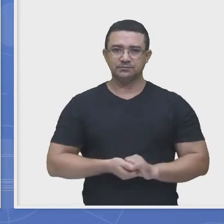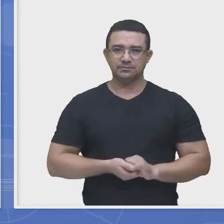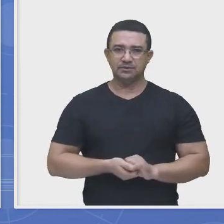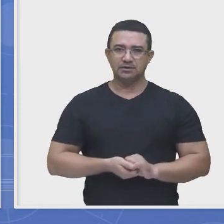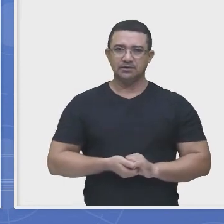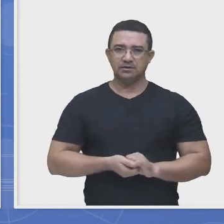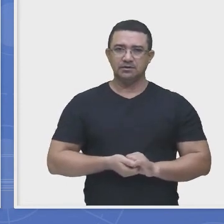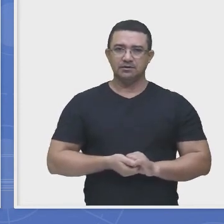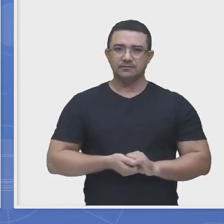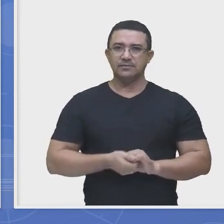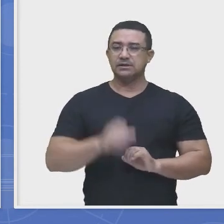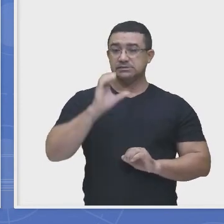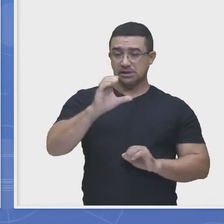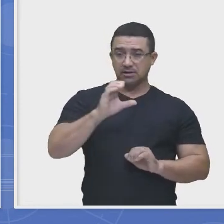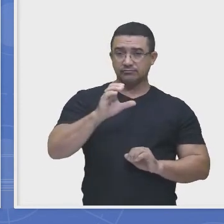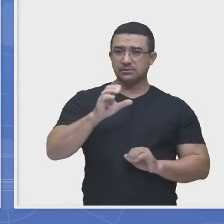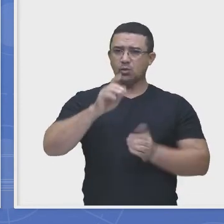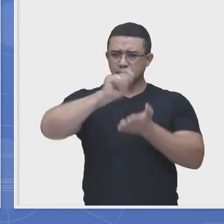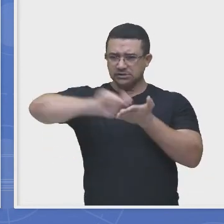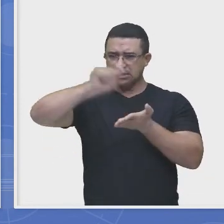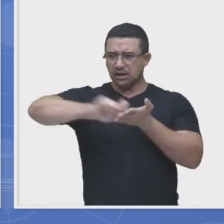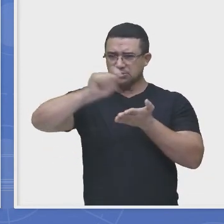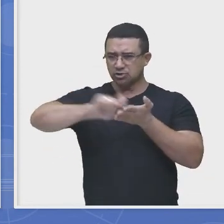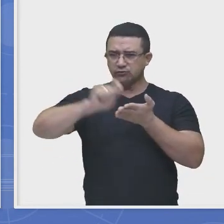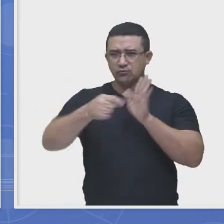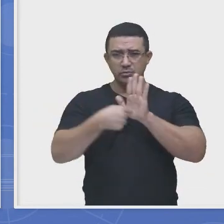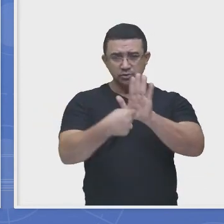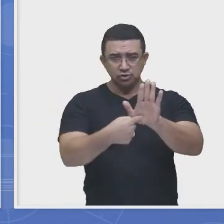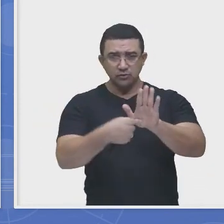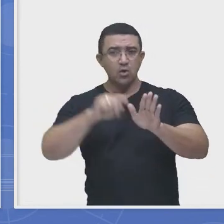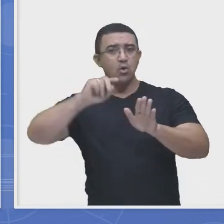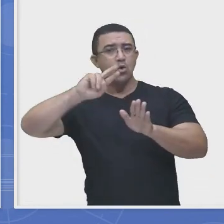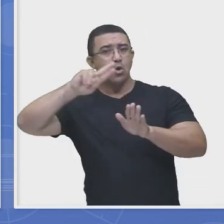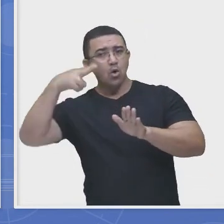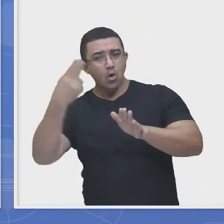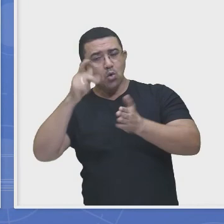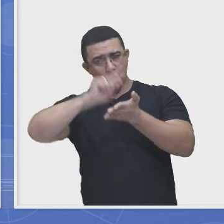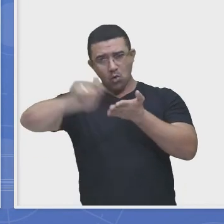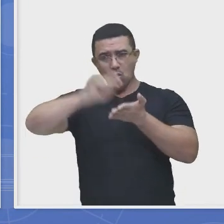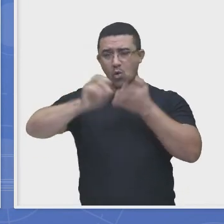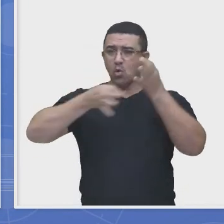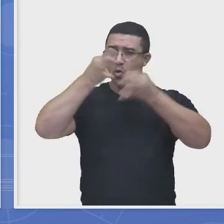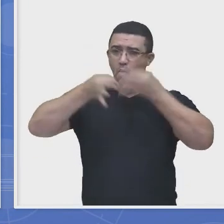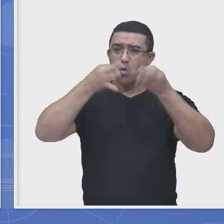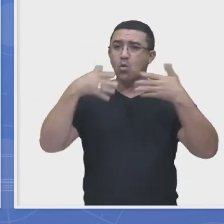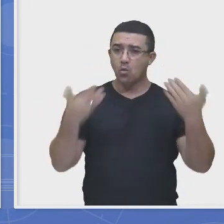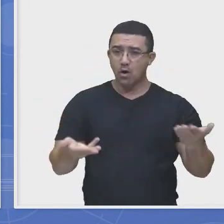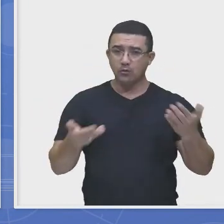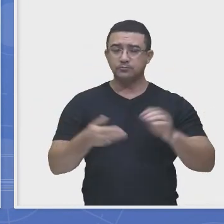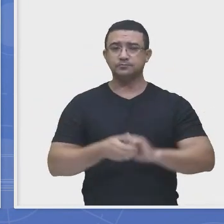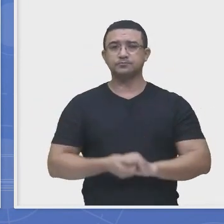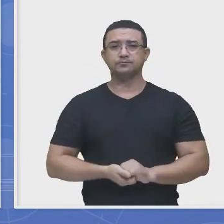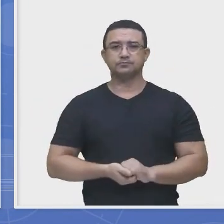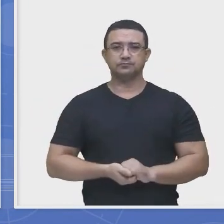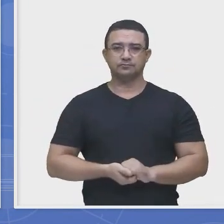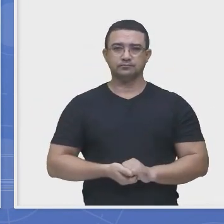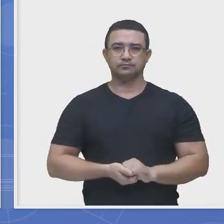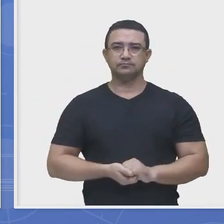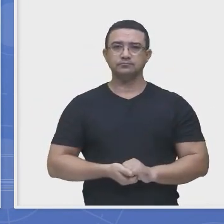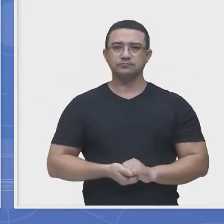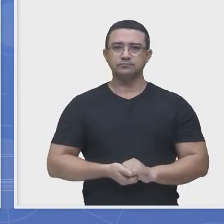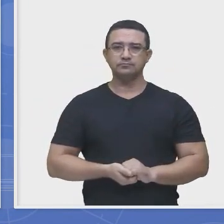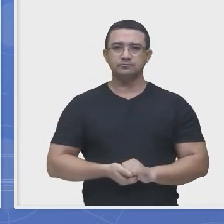alternativas, dissertativo expositivo ou dissertativo argumentativo. Já sabemos que ele é do tipo dissertativo,